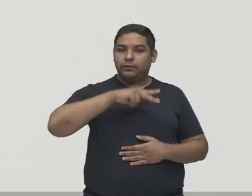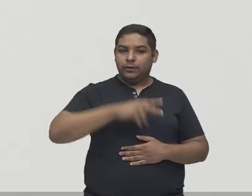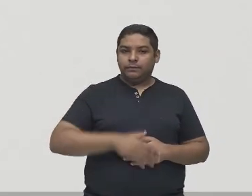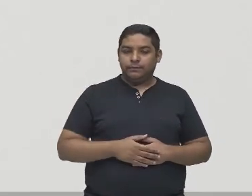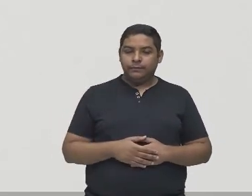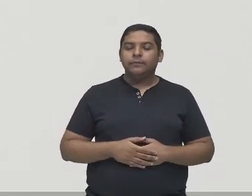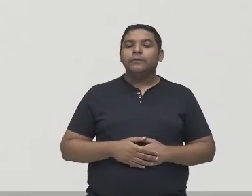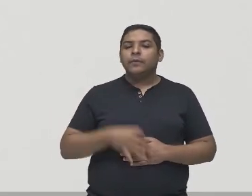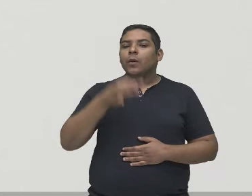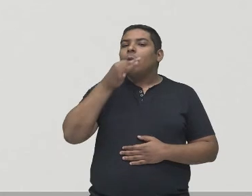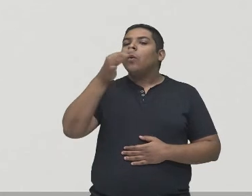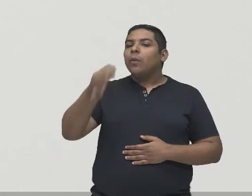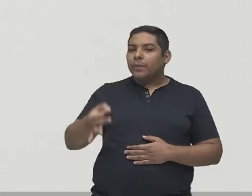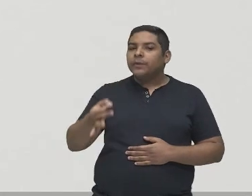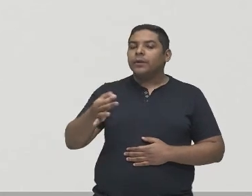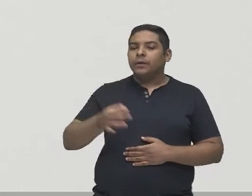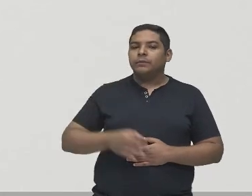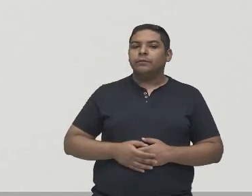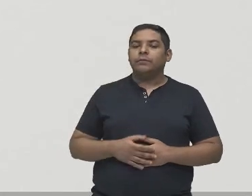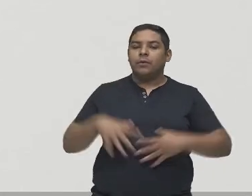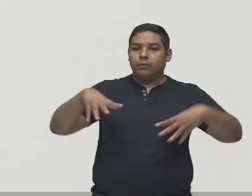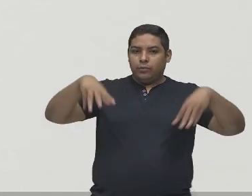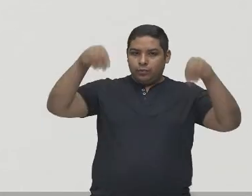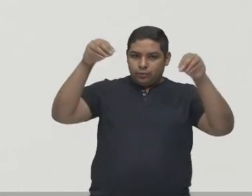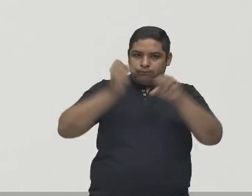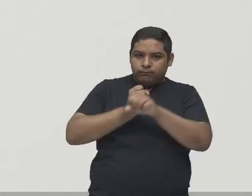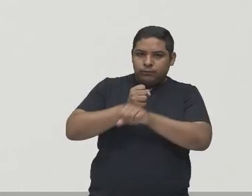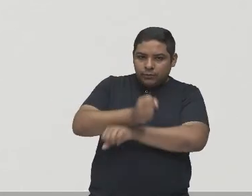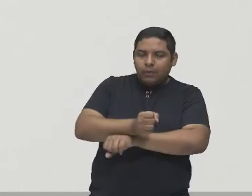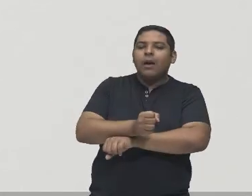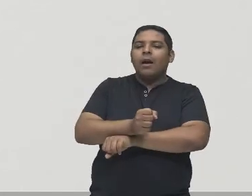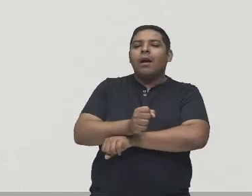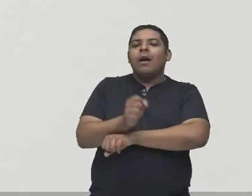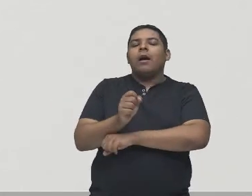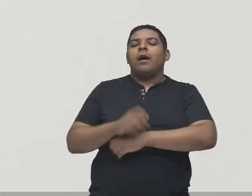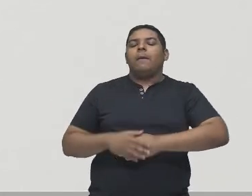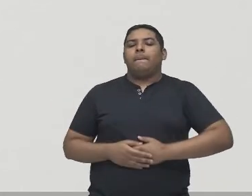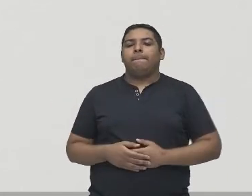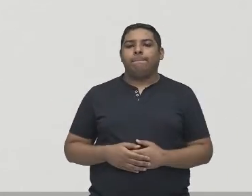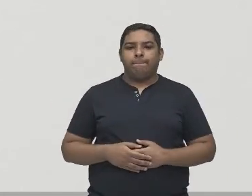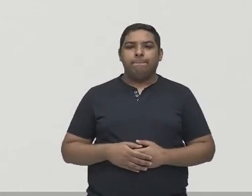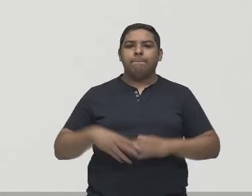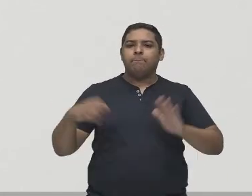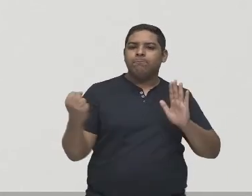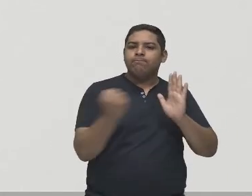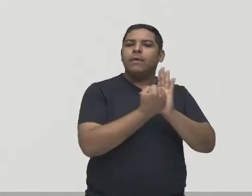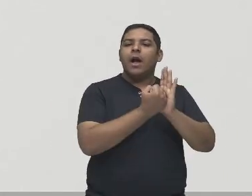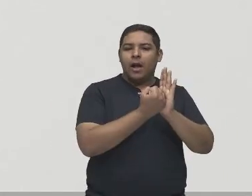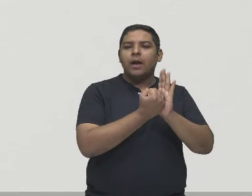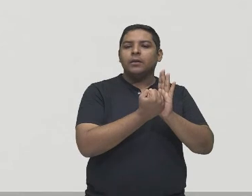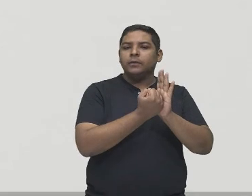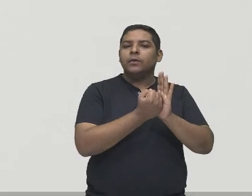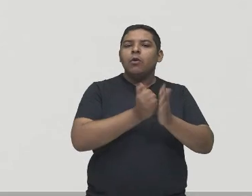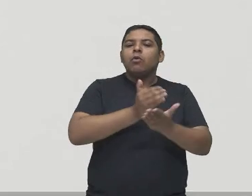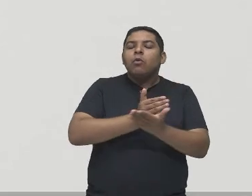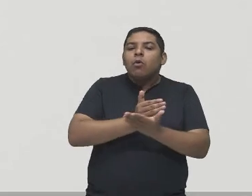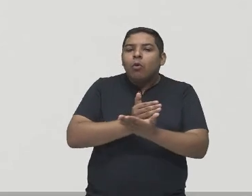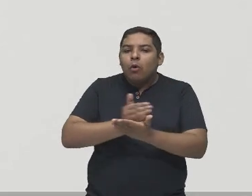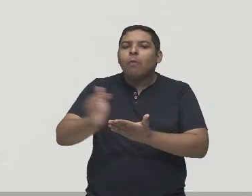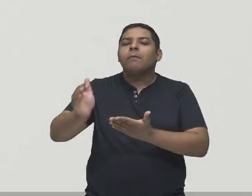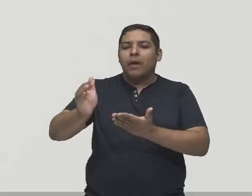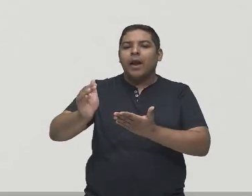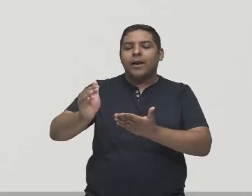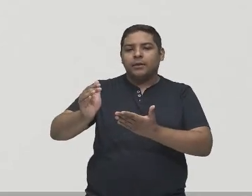Comentário: a queda da Bastilha foi considerada um grande marco na época, pois simbolizou o início da queda do